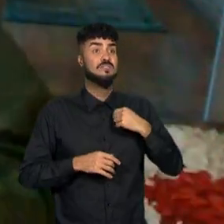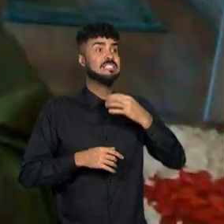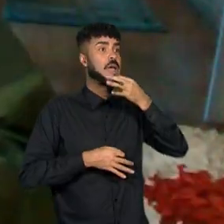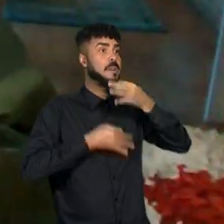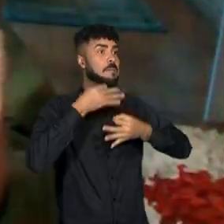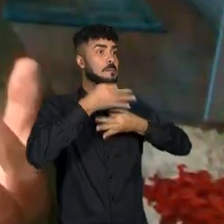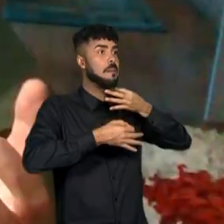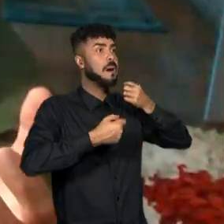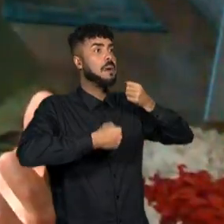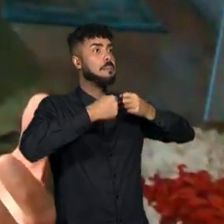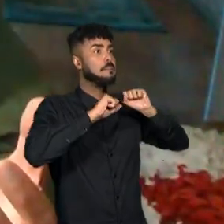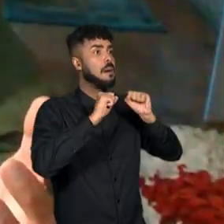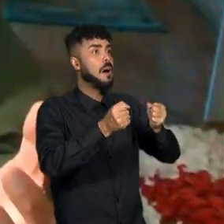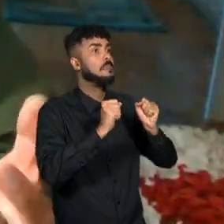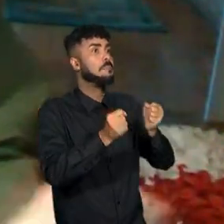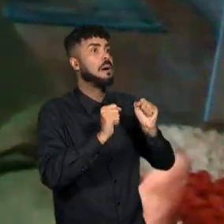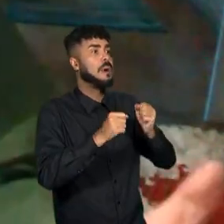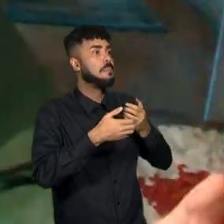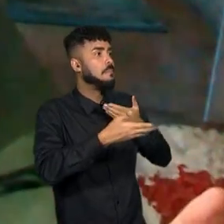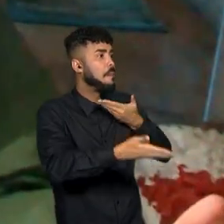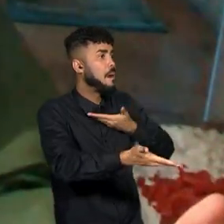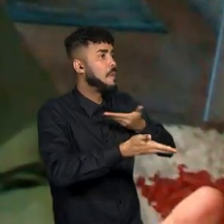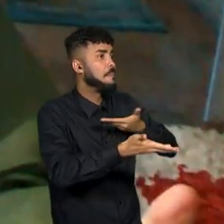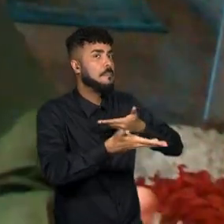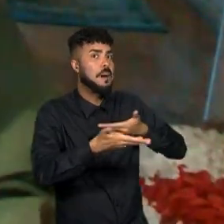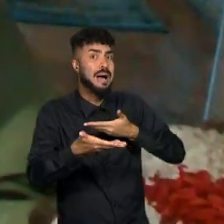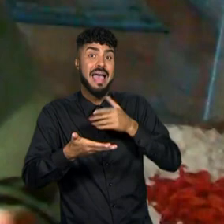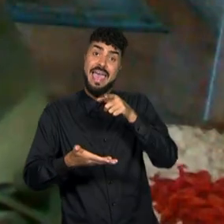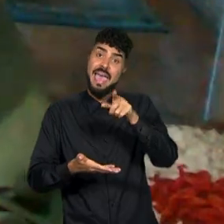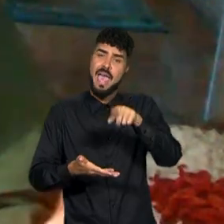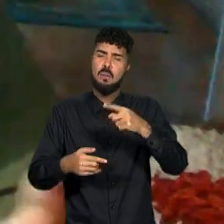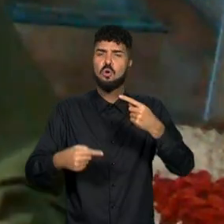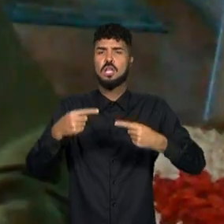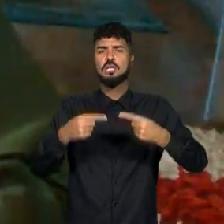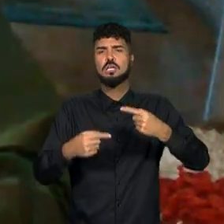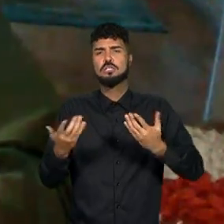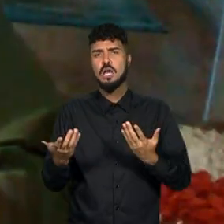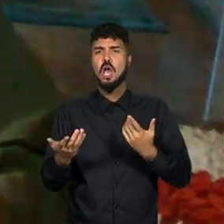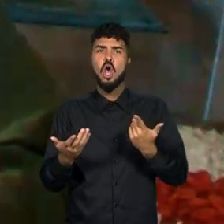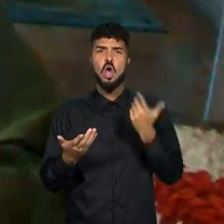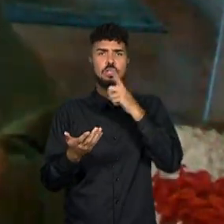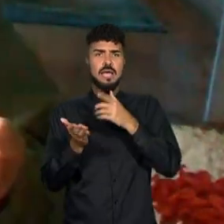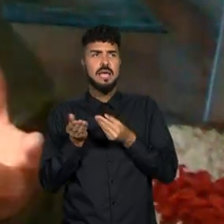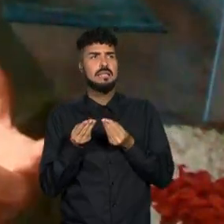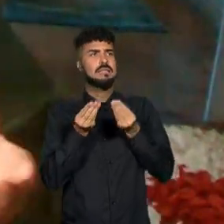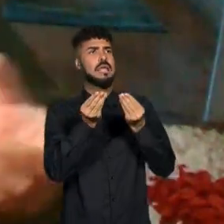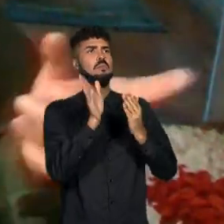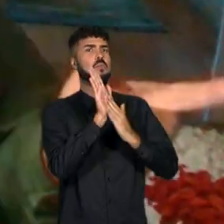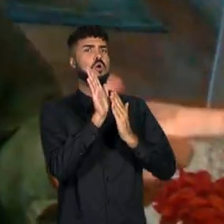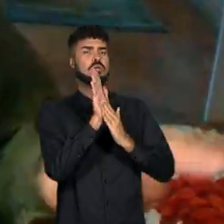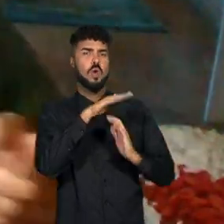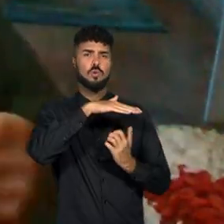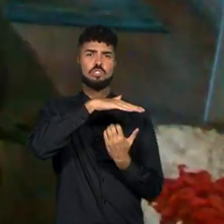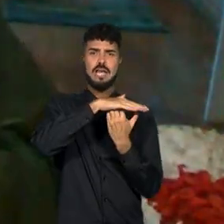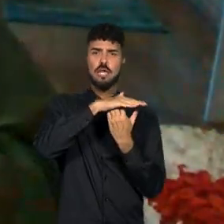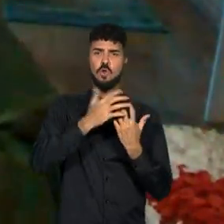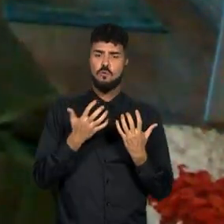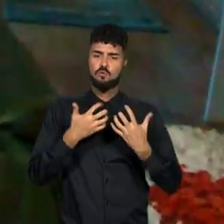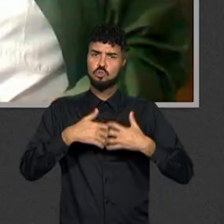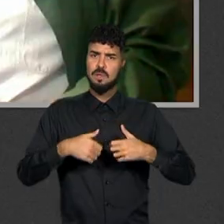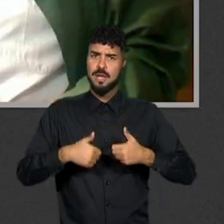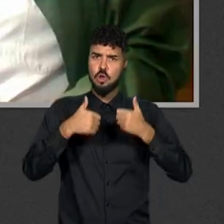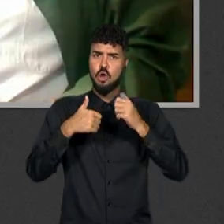solidária e coletivamente, né, propostas para que o Estado funcione bem e melhor, não para poucos ou para